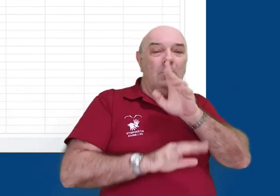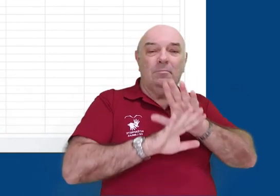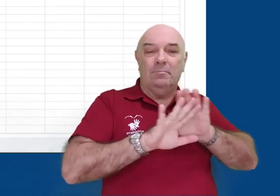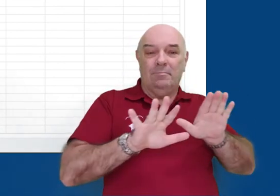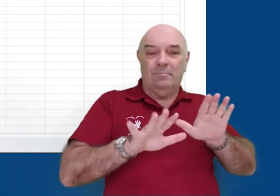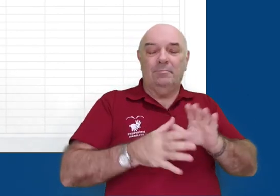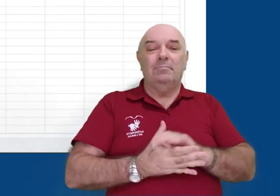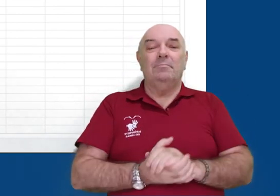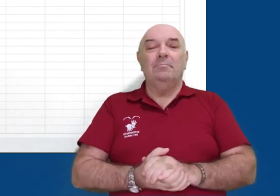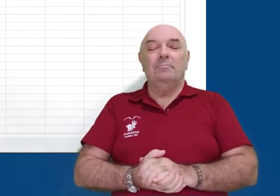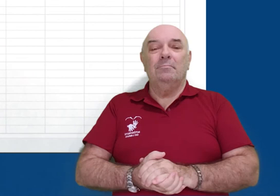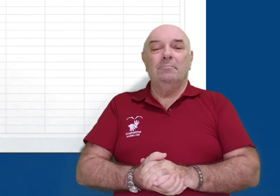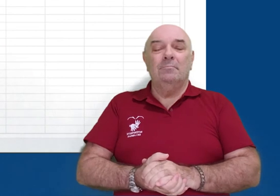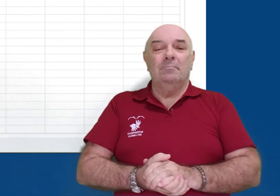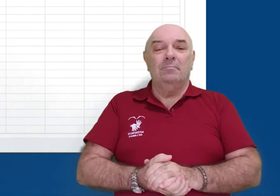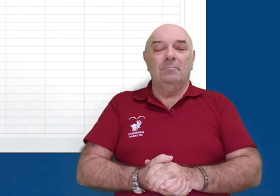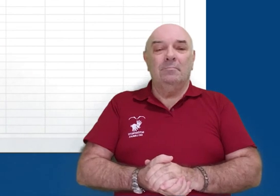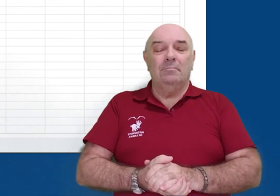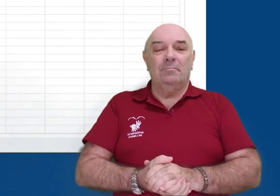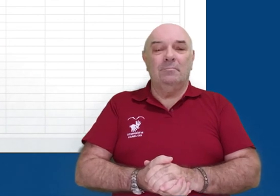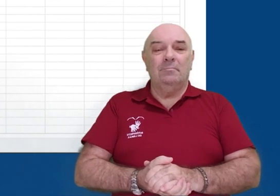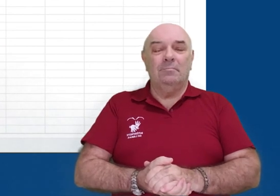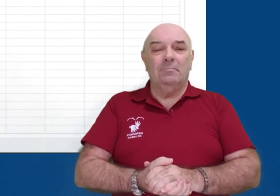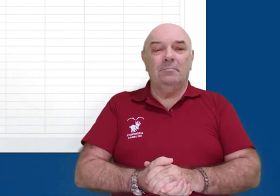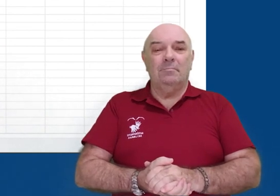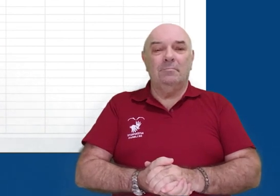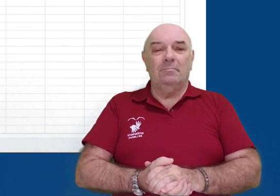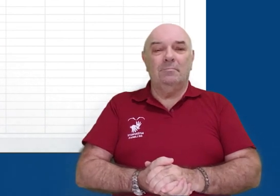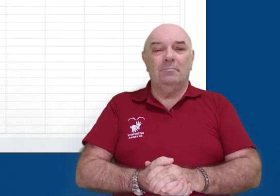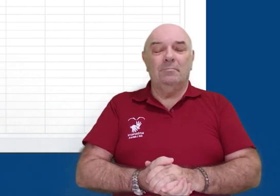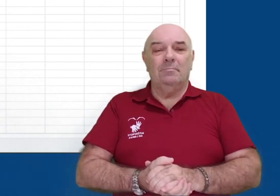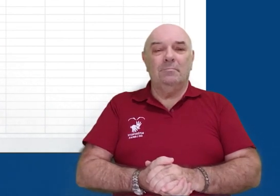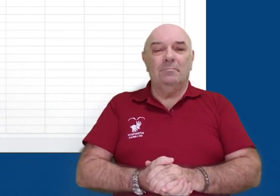desativados mostra um triângulo com três linhas